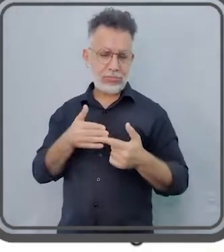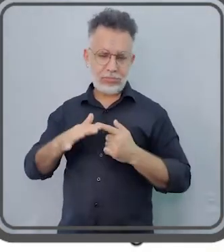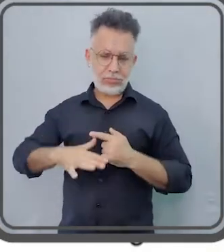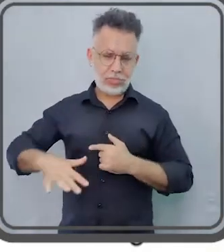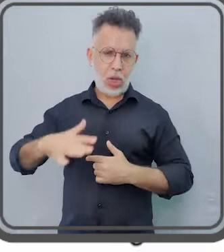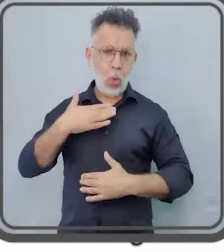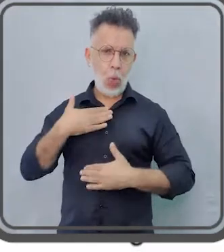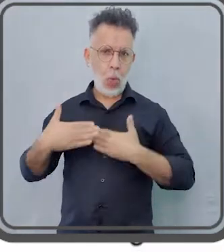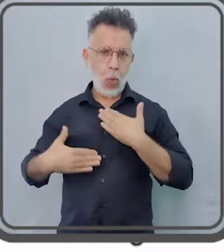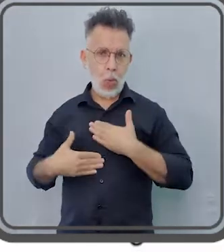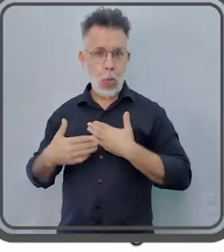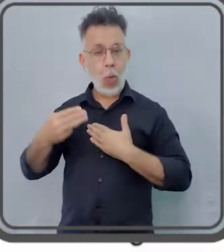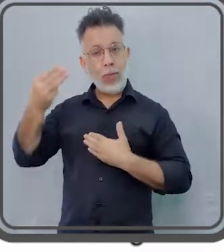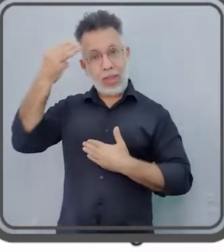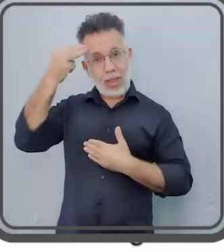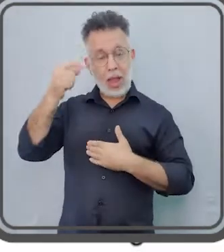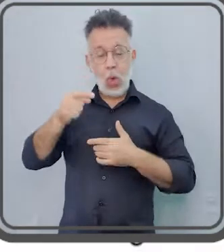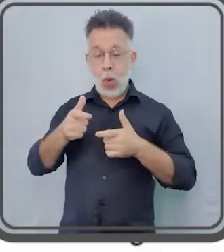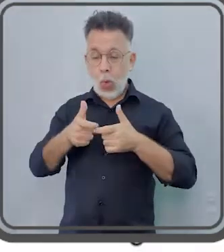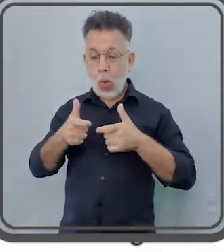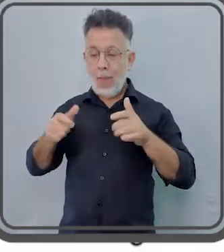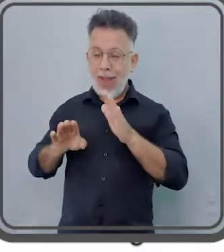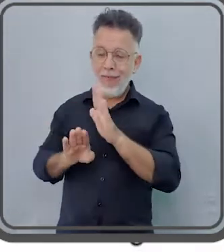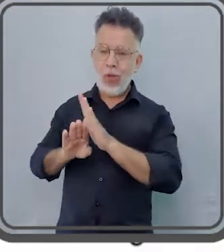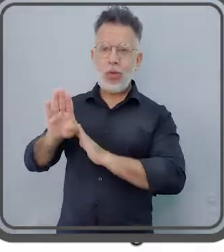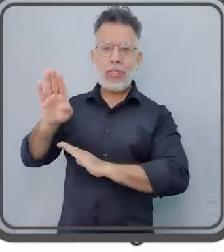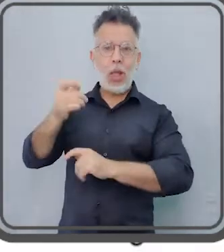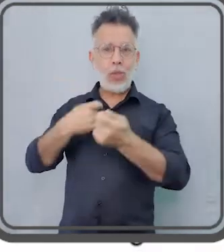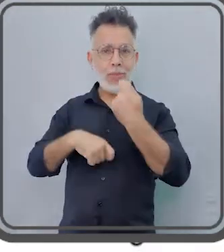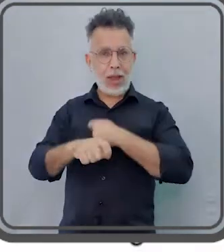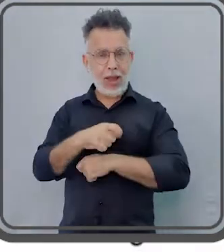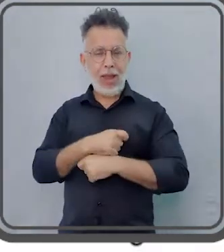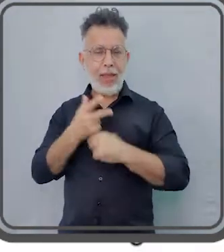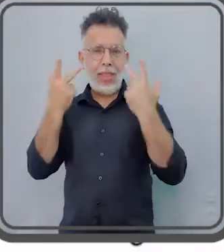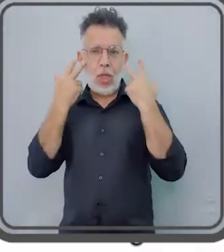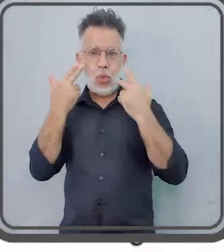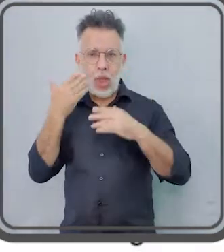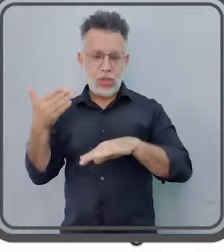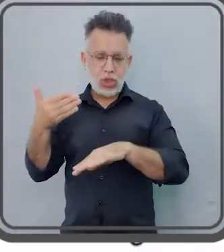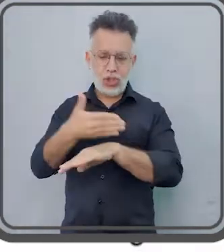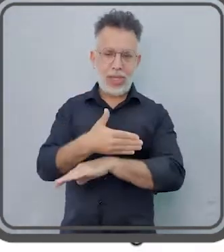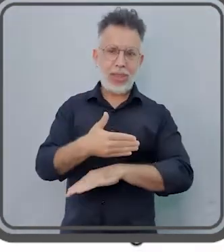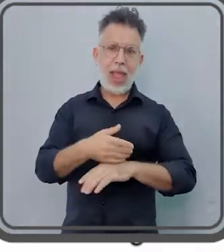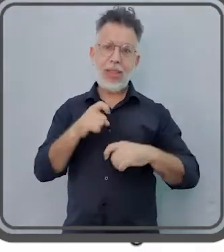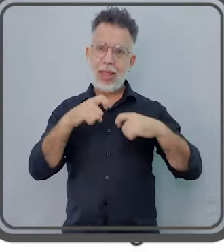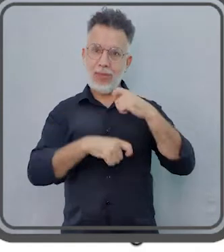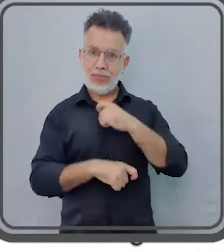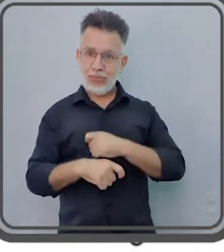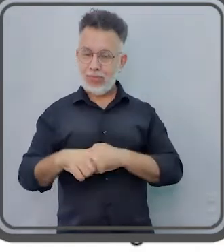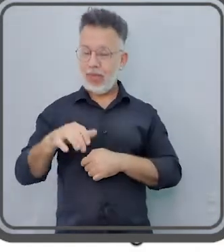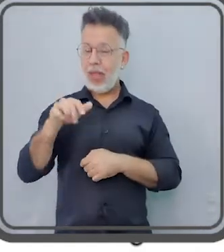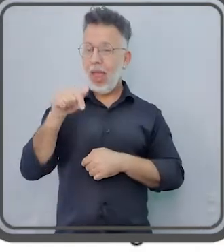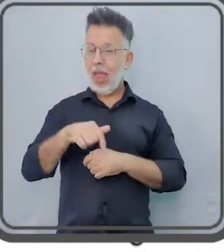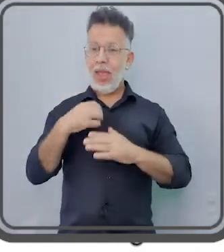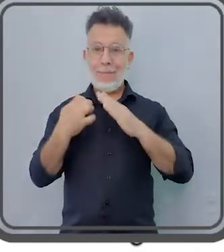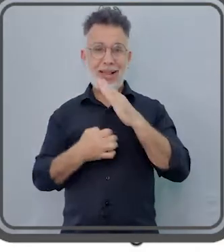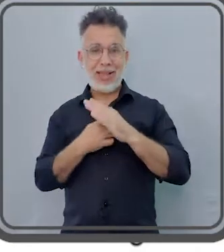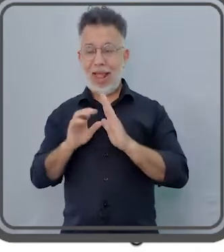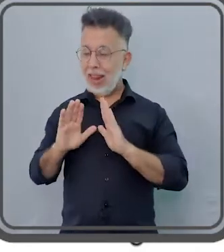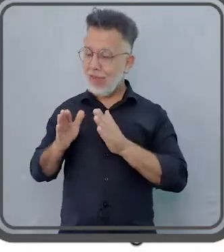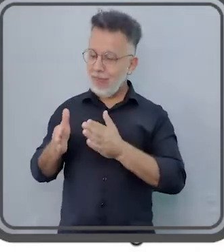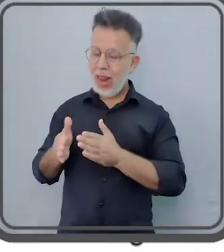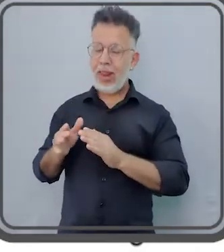mercado, eu acho que é mais do que natural a gente entrar na sexualidade. A FIU fala de um recorte feminino, mas a gente tem alguns exemplos